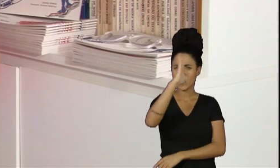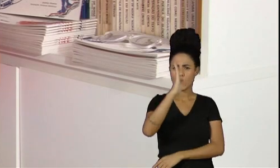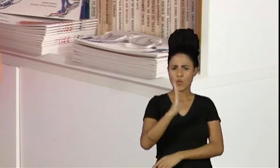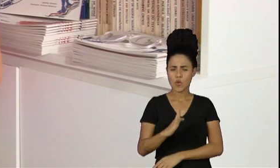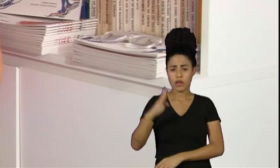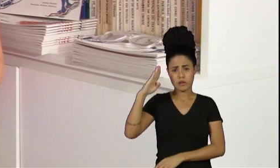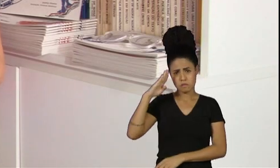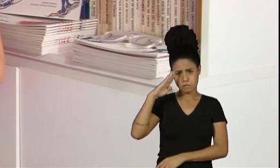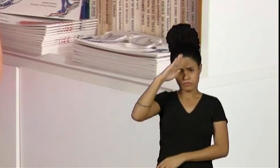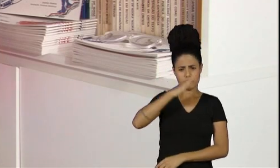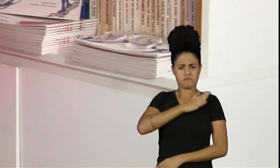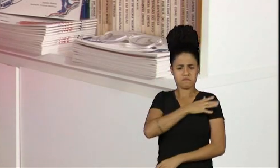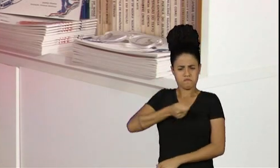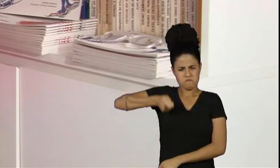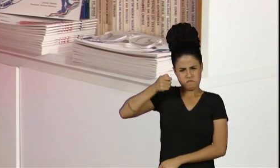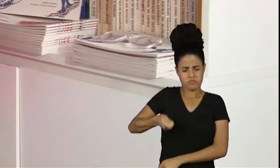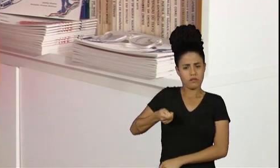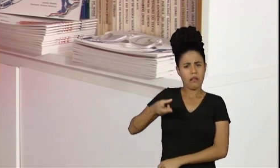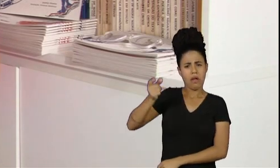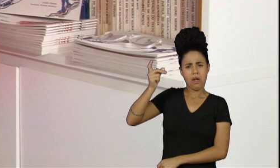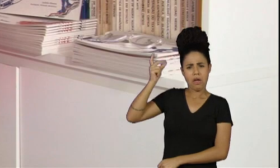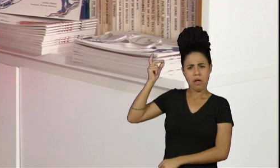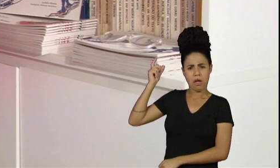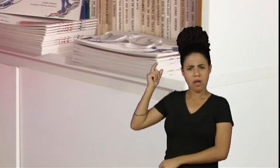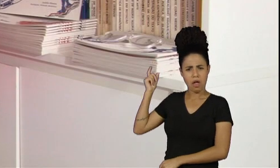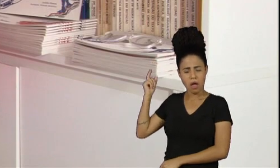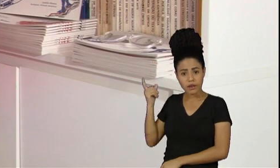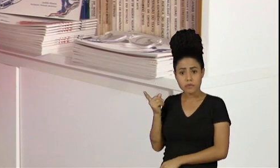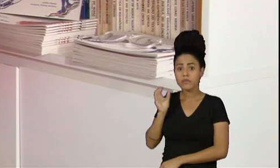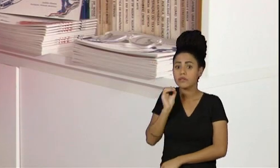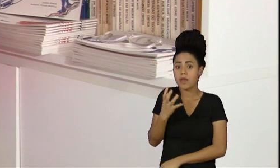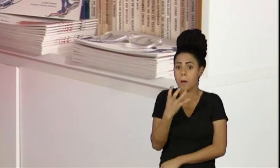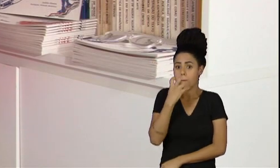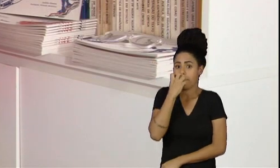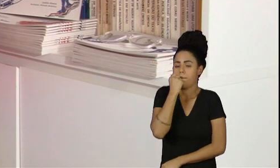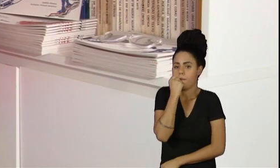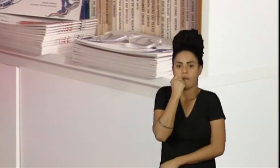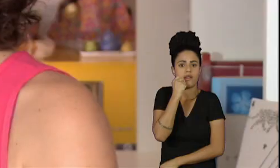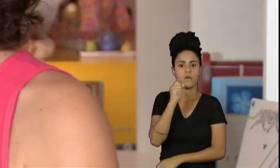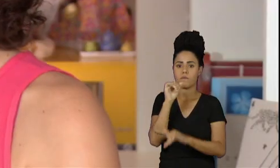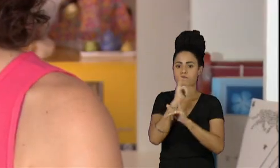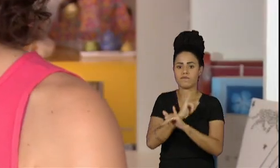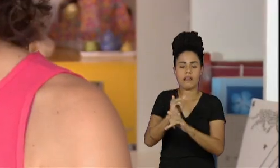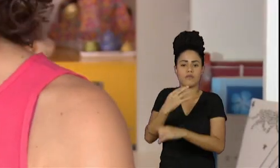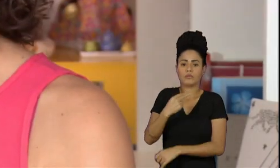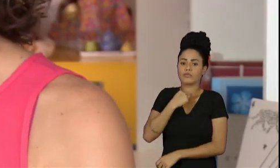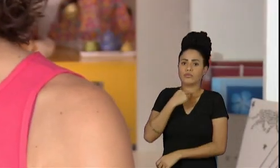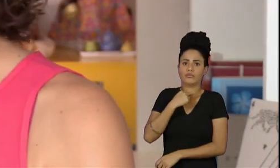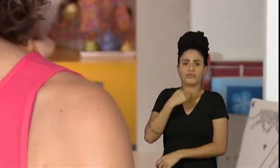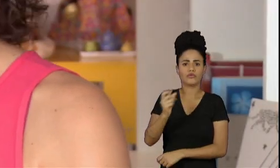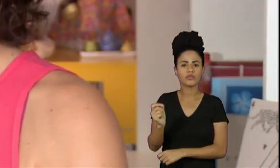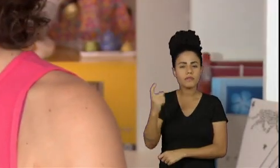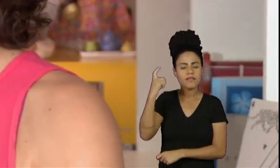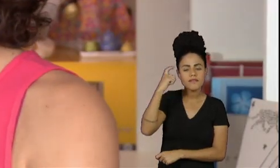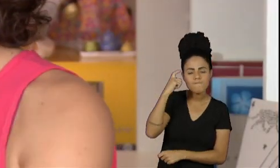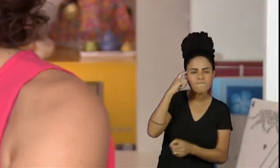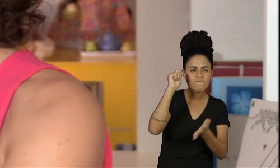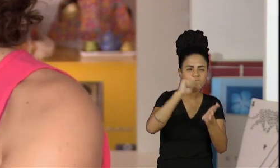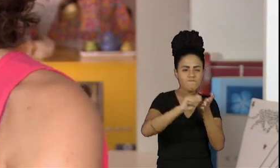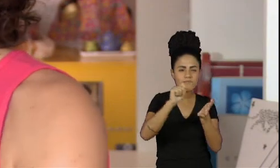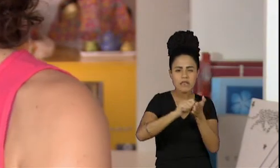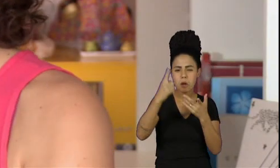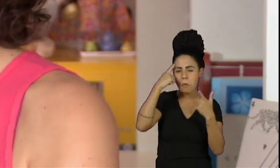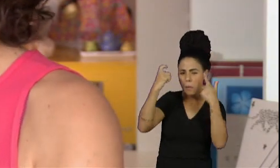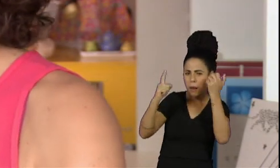ditadura, aquelas músicas que foram censuradas, os artistas que foram exilados, vem à cabeça Chico Buarque,